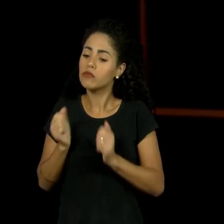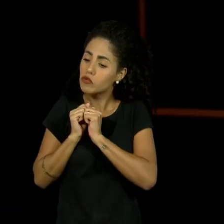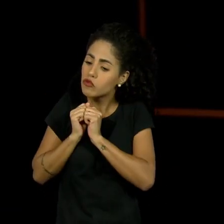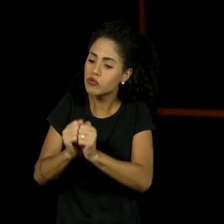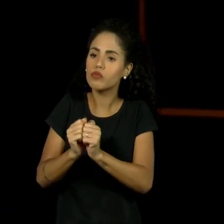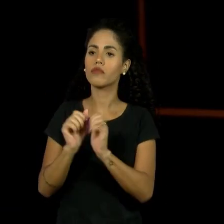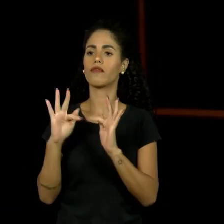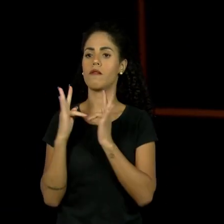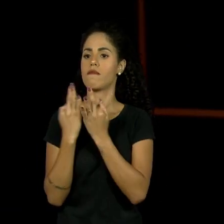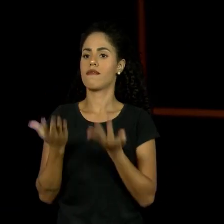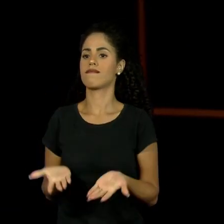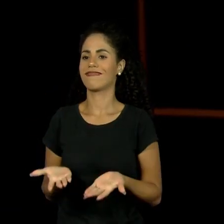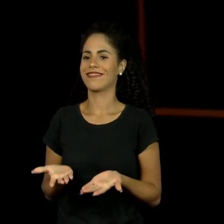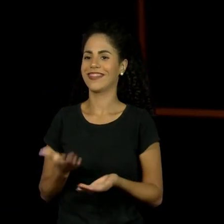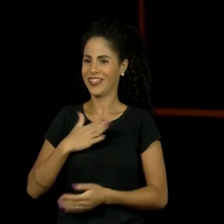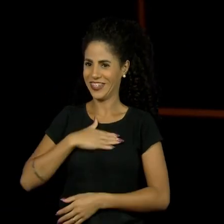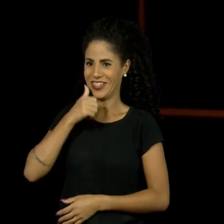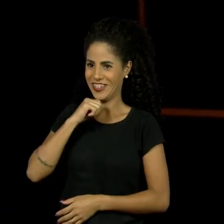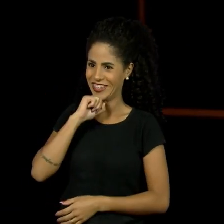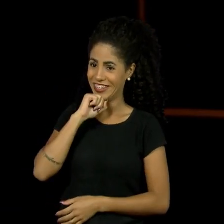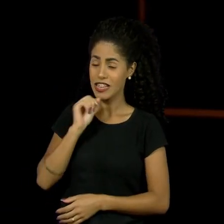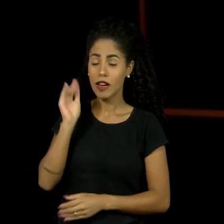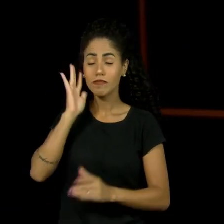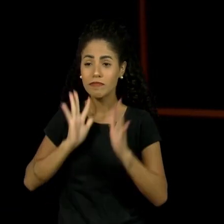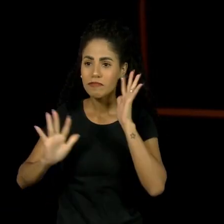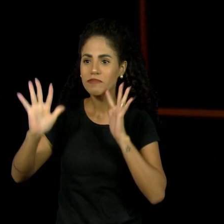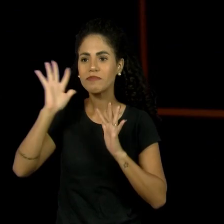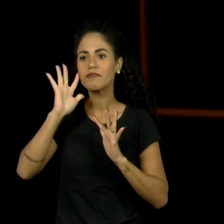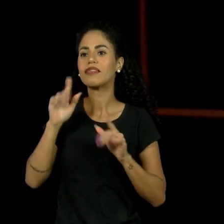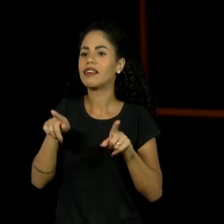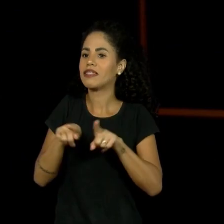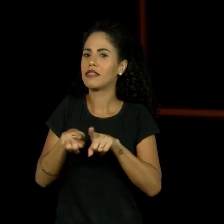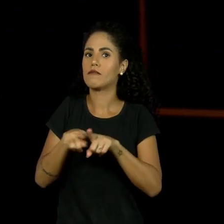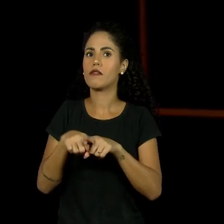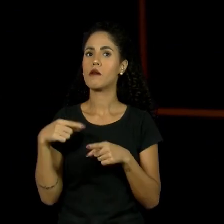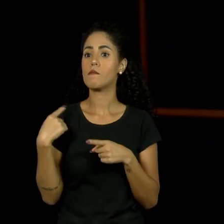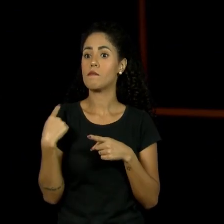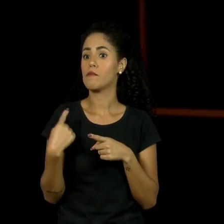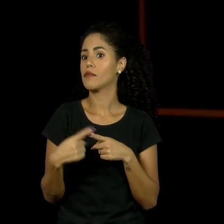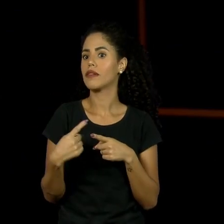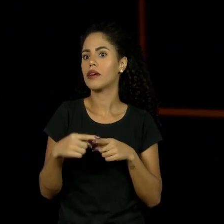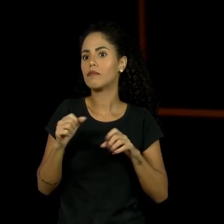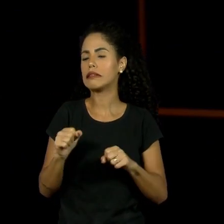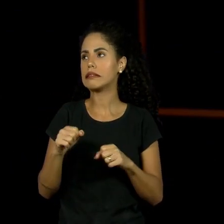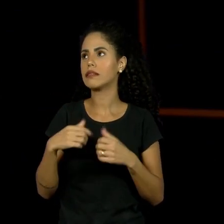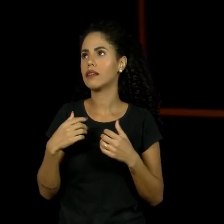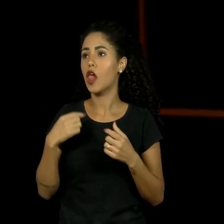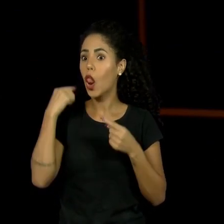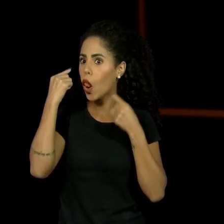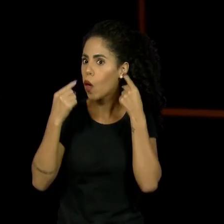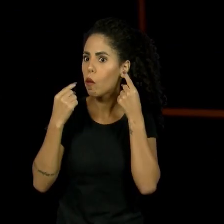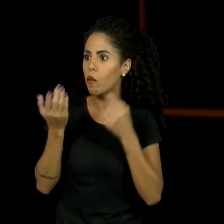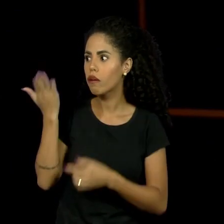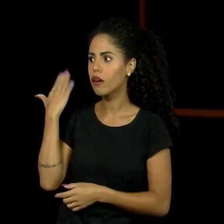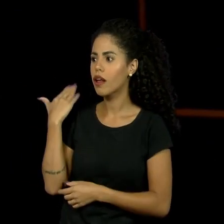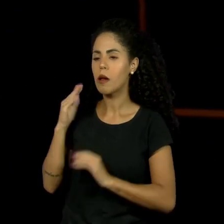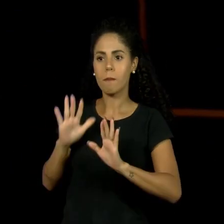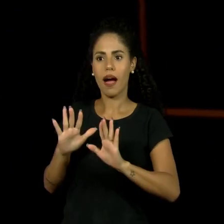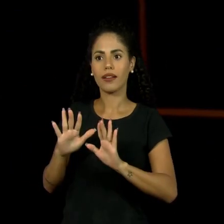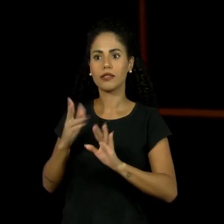acompanhou os sonhos, né? E até os delírios. Na época podia ser um grande delírio, mas foram. E na mala